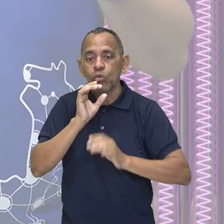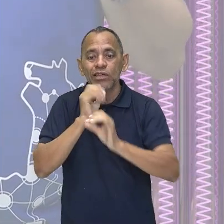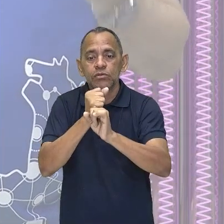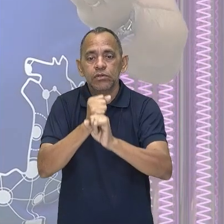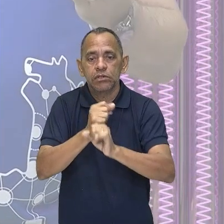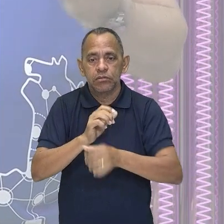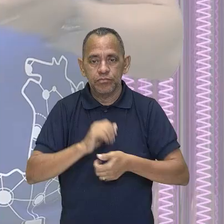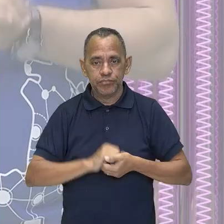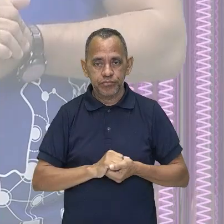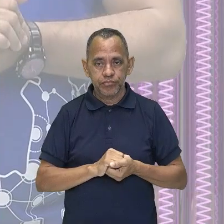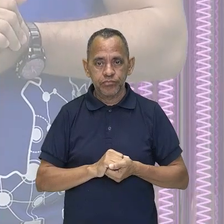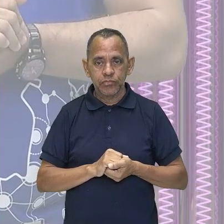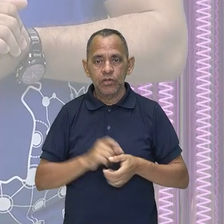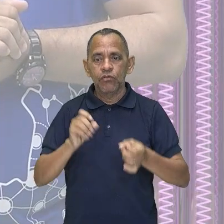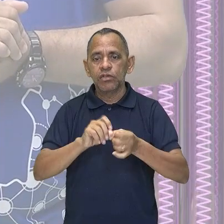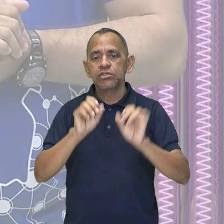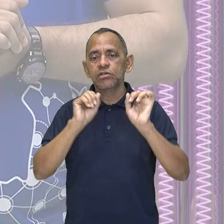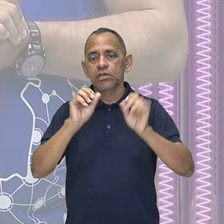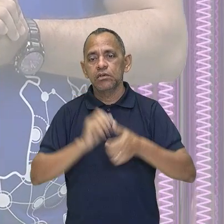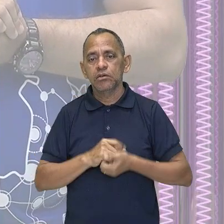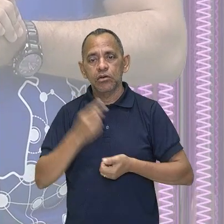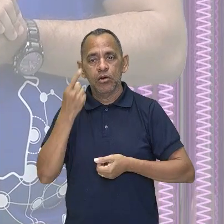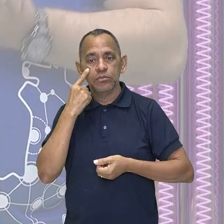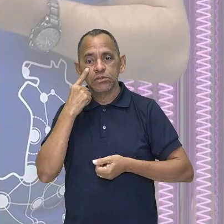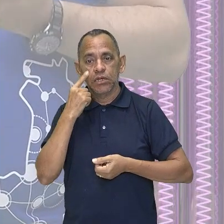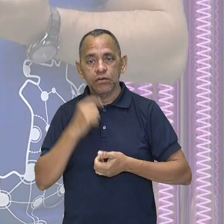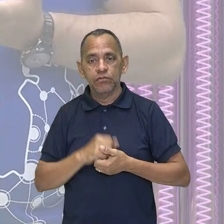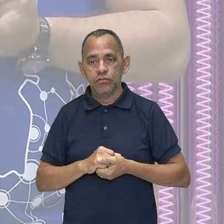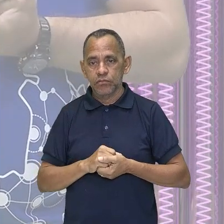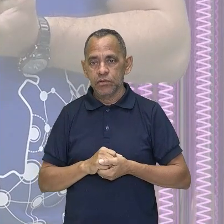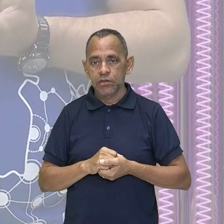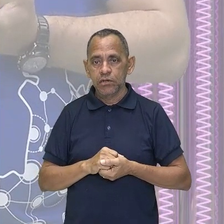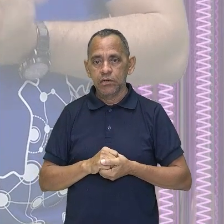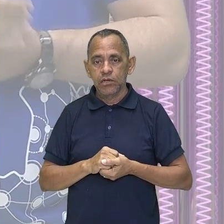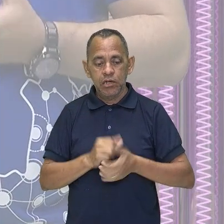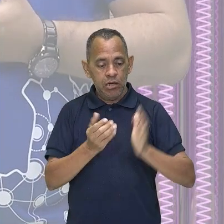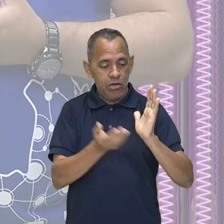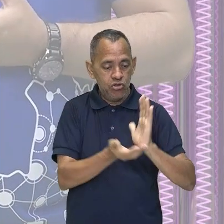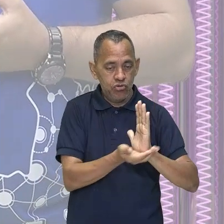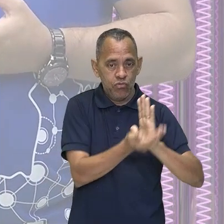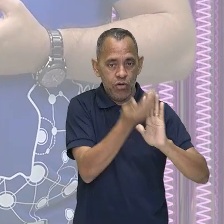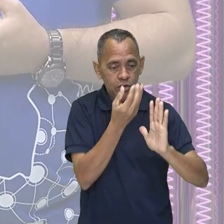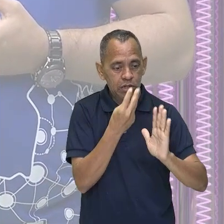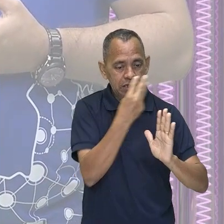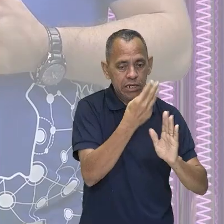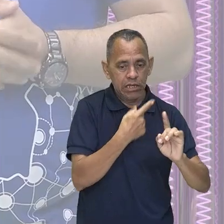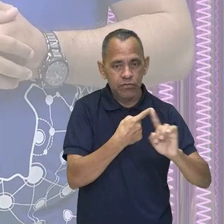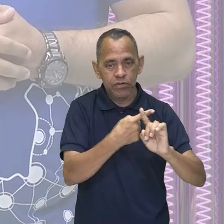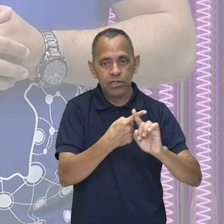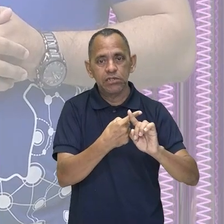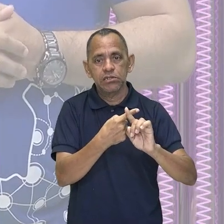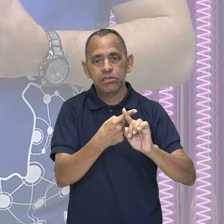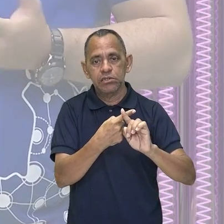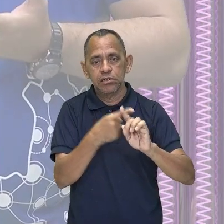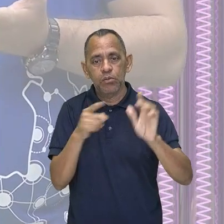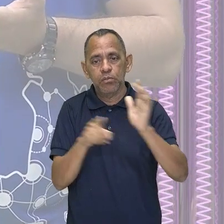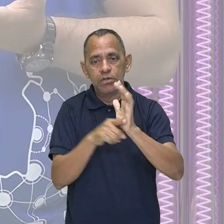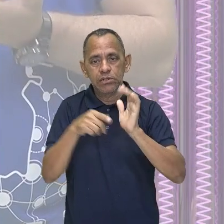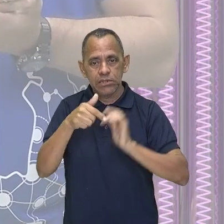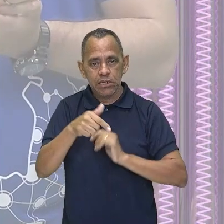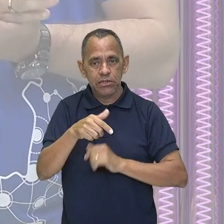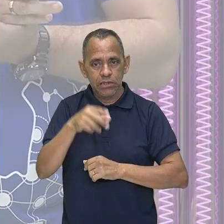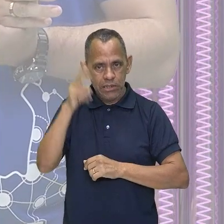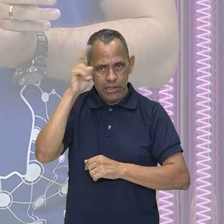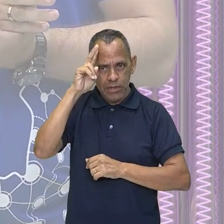fazer? Observe, equivale a tirar 3 vezes o menos 7. Lembro, sempre